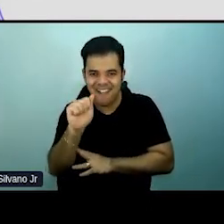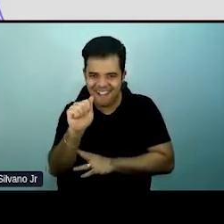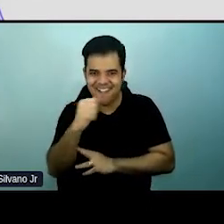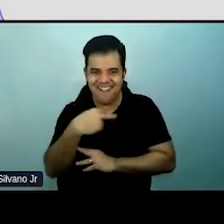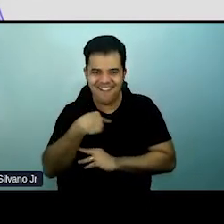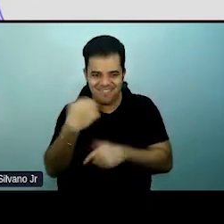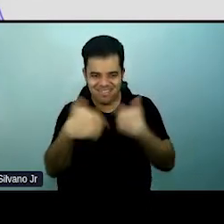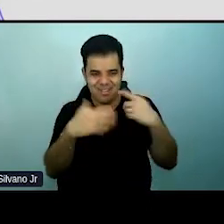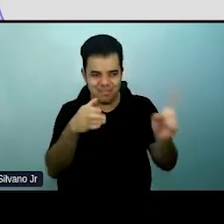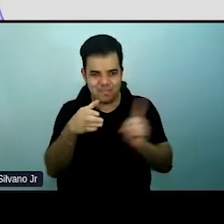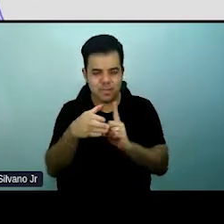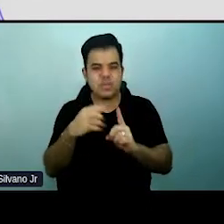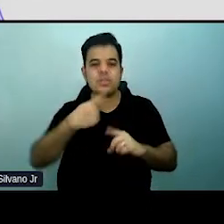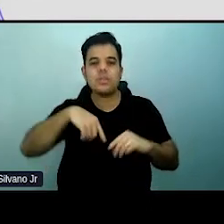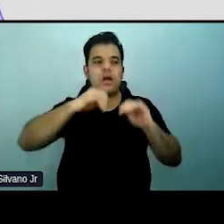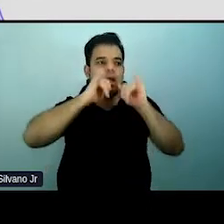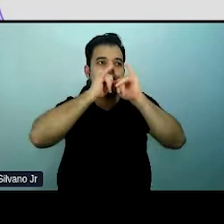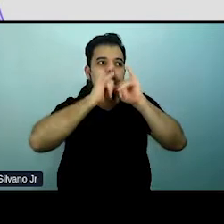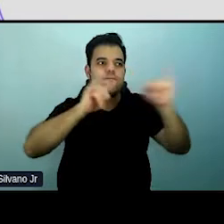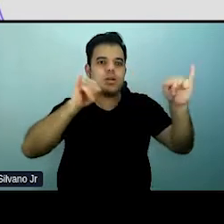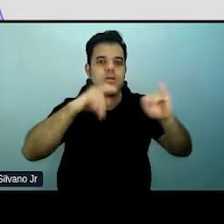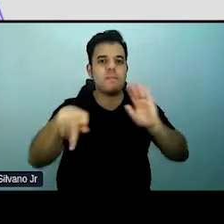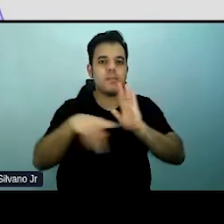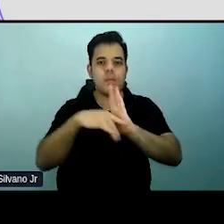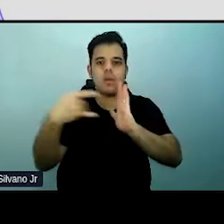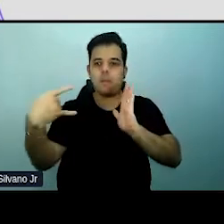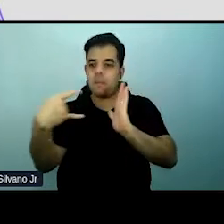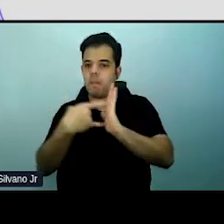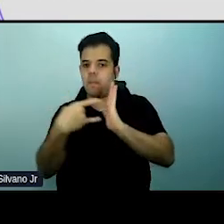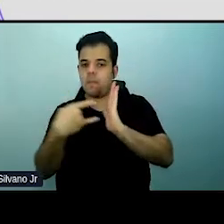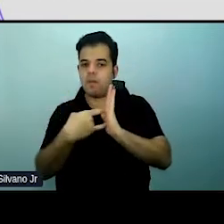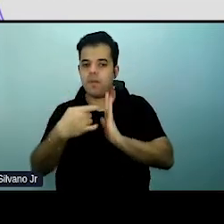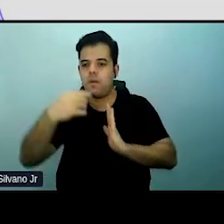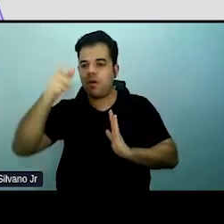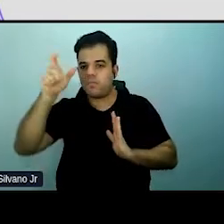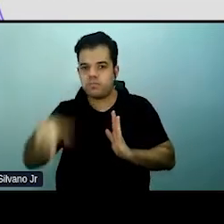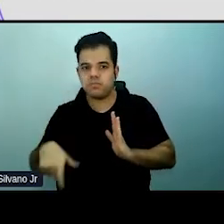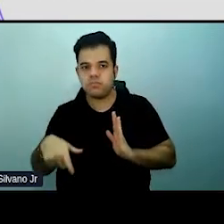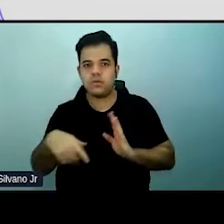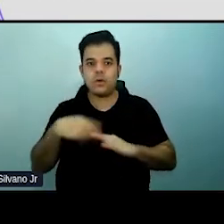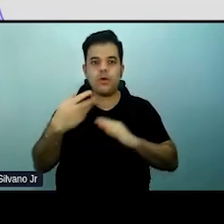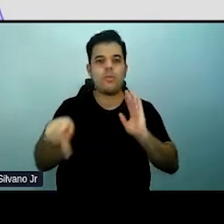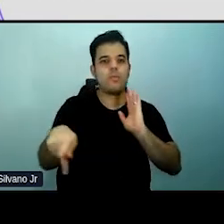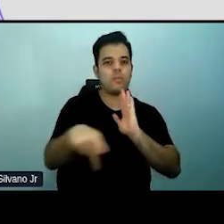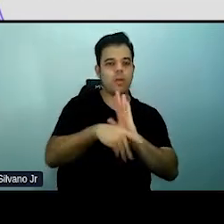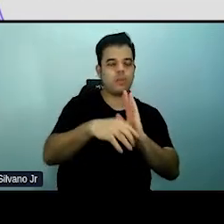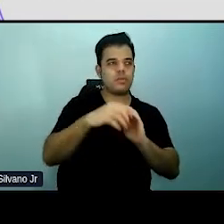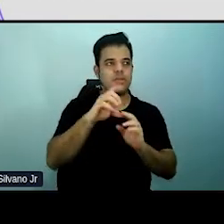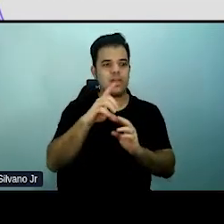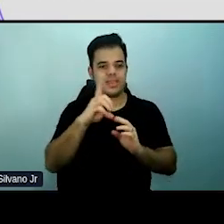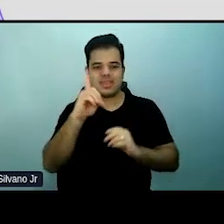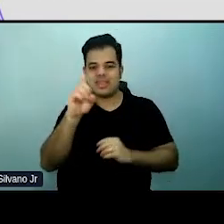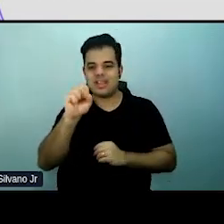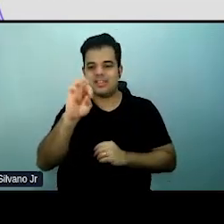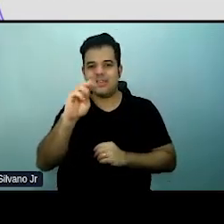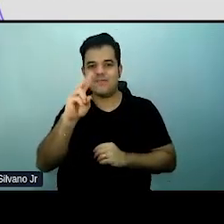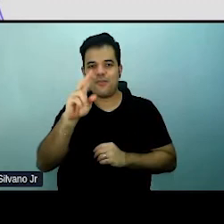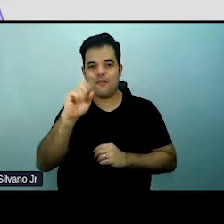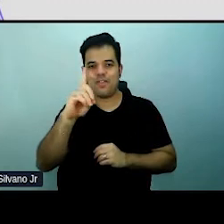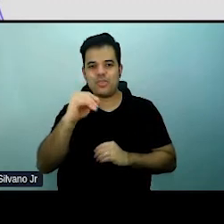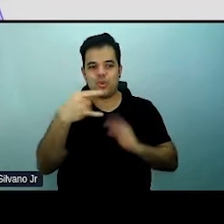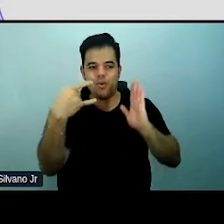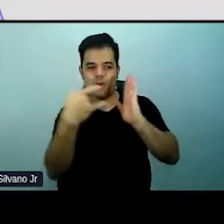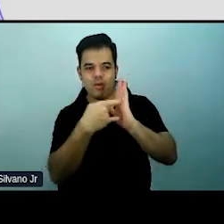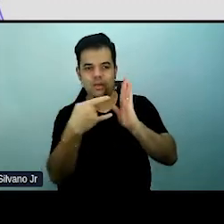por exemplo, a gente não fala programador, a gente não fala vaga para desenvolvedor, então a gente tem esse cuidado